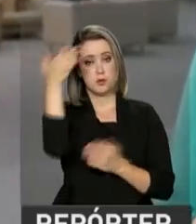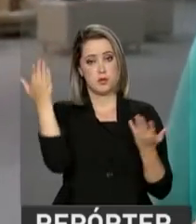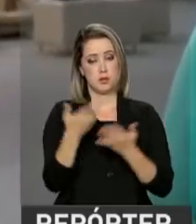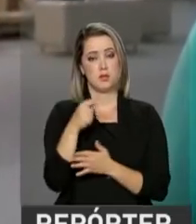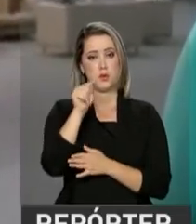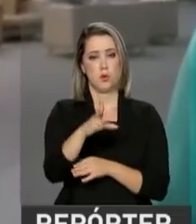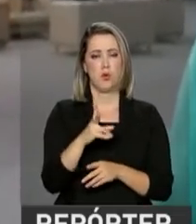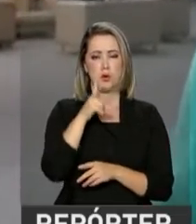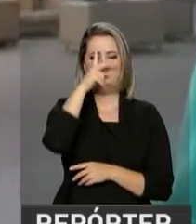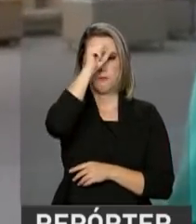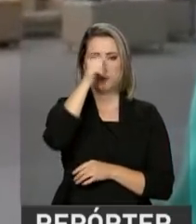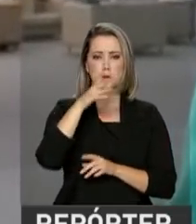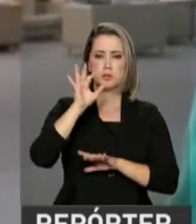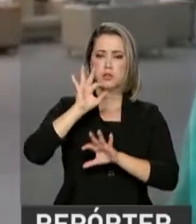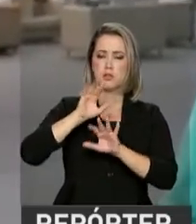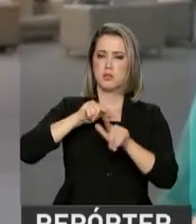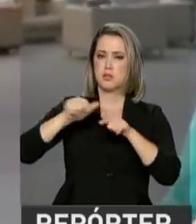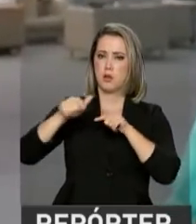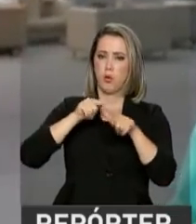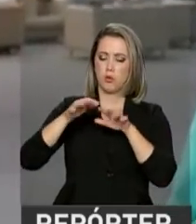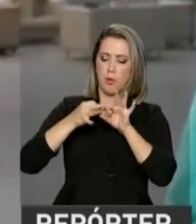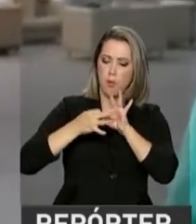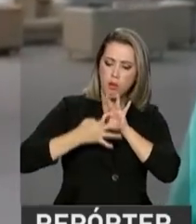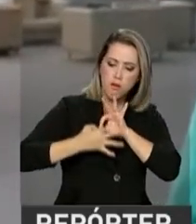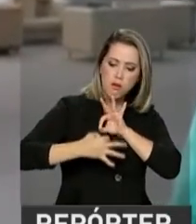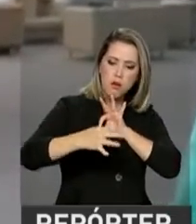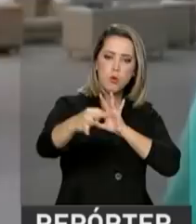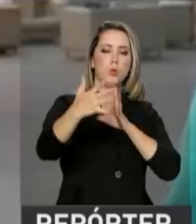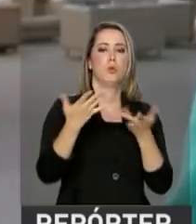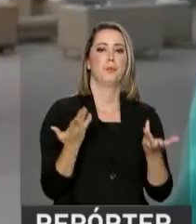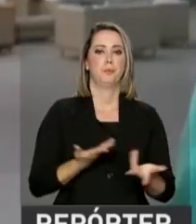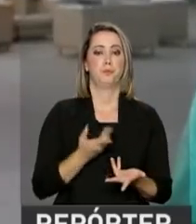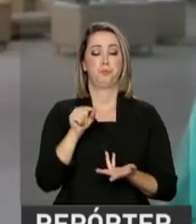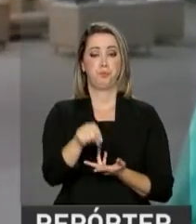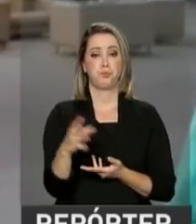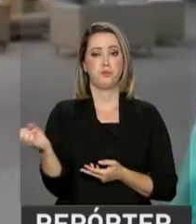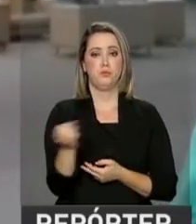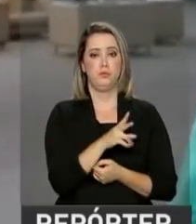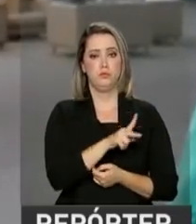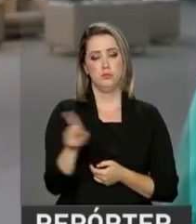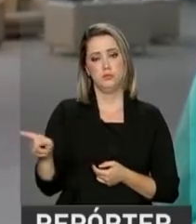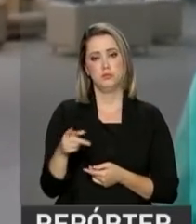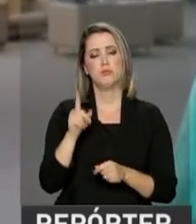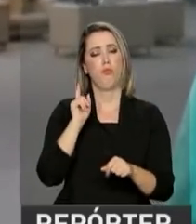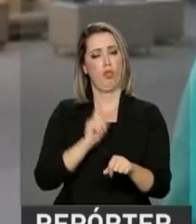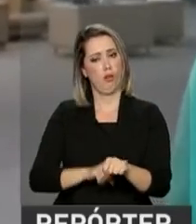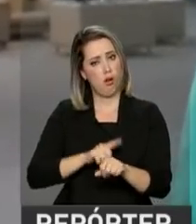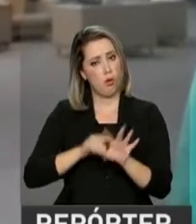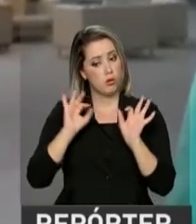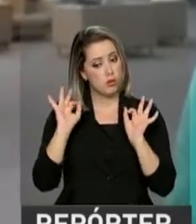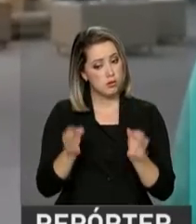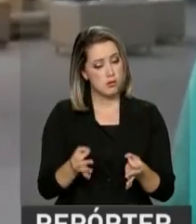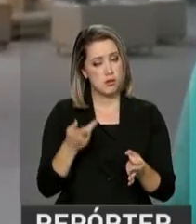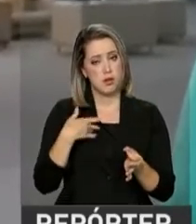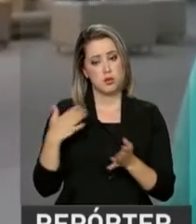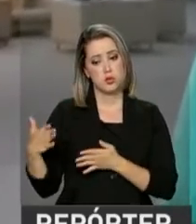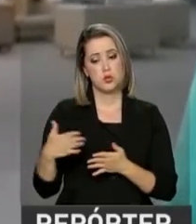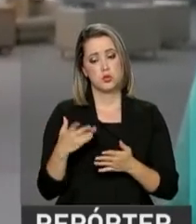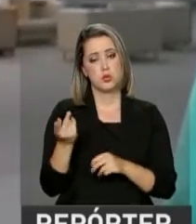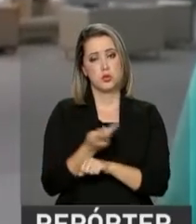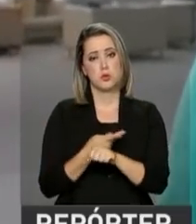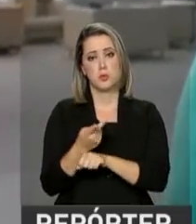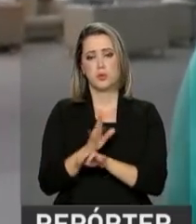é fortalecer as operações de longo prazo. Para o novo presidente, é hora de buscar entusiasmo